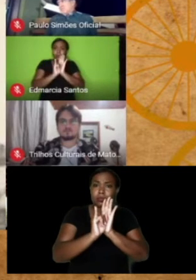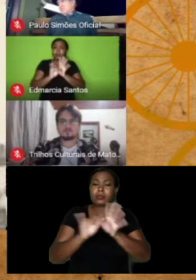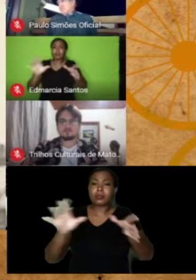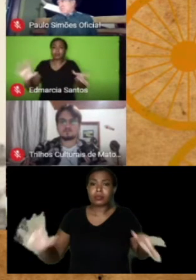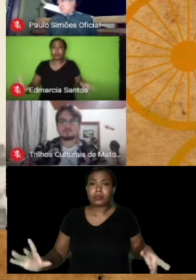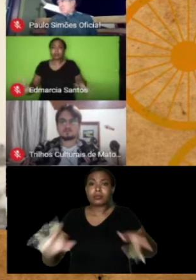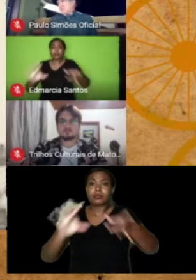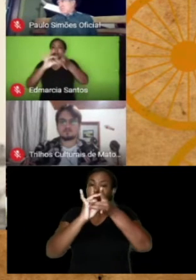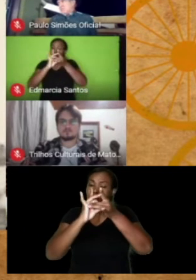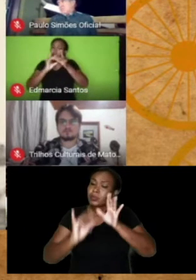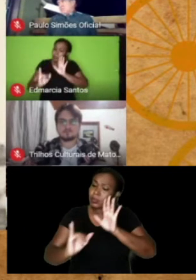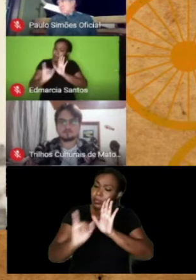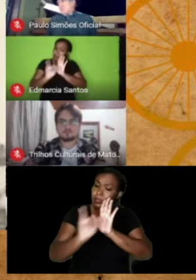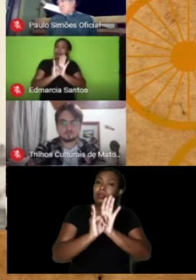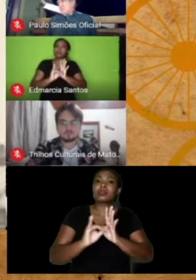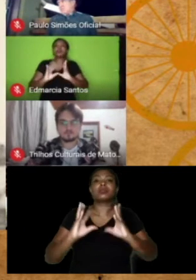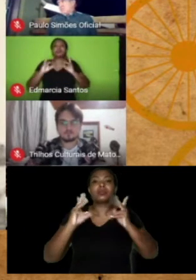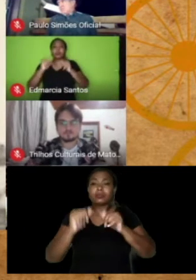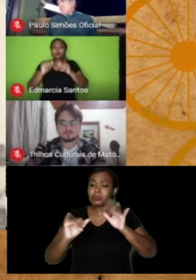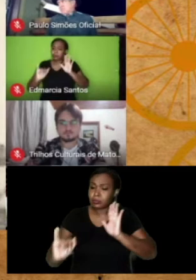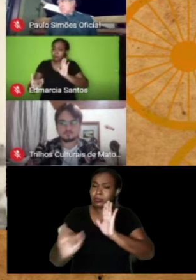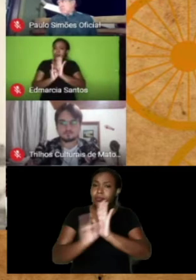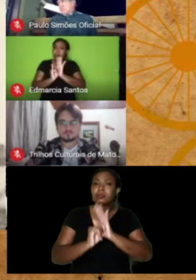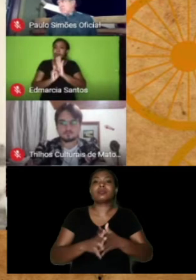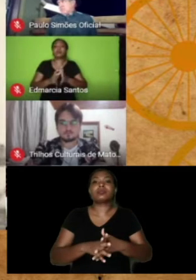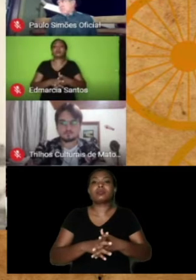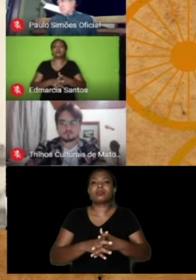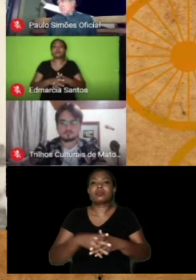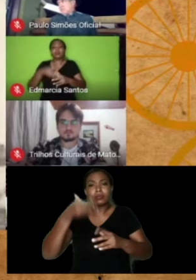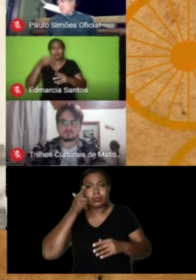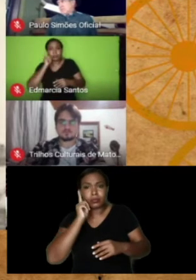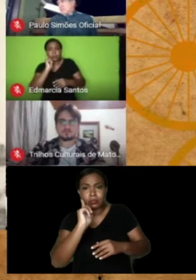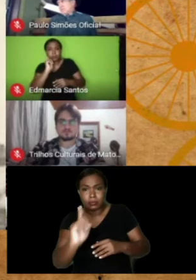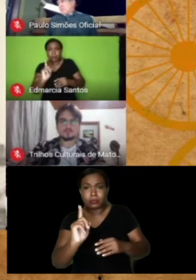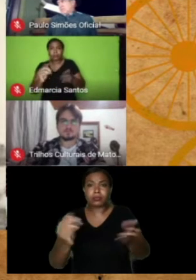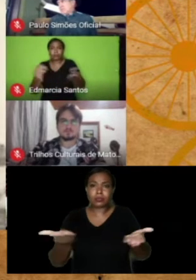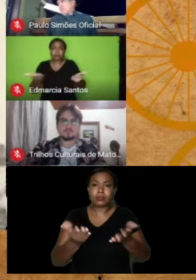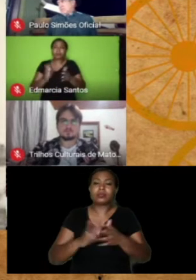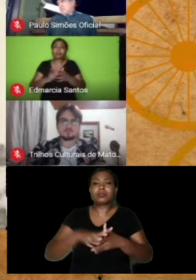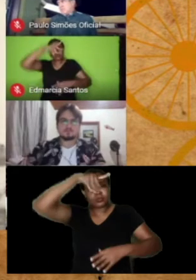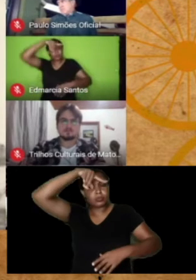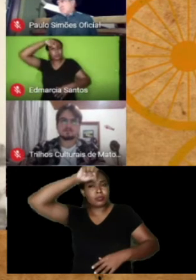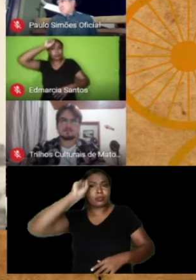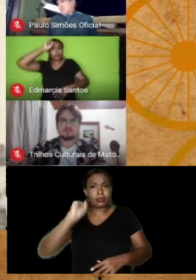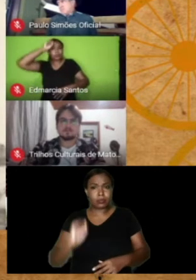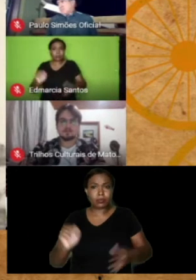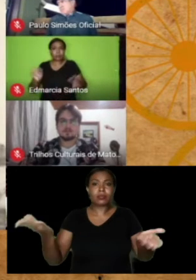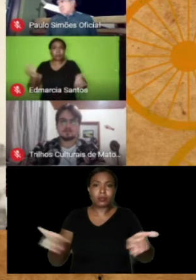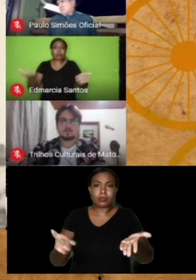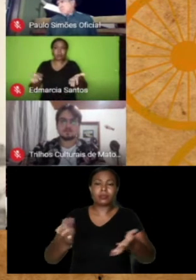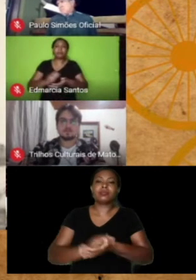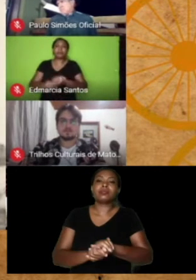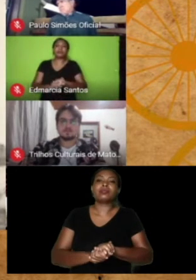uniu as identidades para que nós pudéssemos ser sul-matogrossenses hoje.